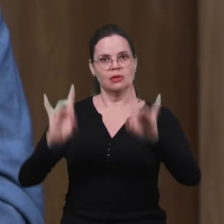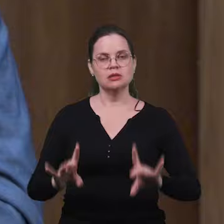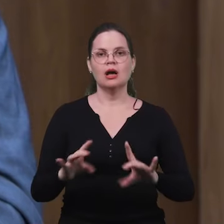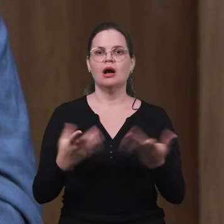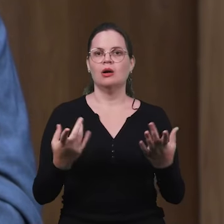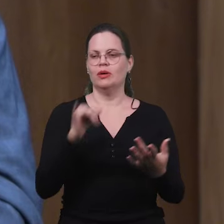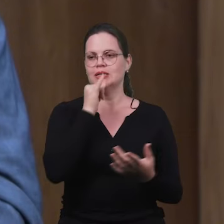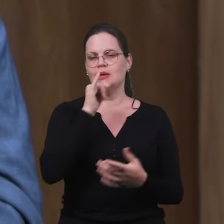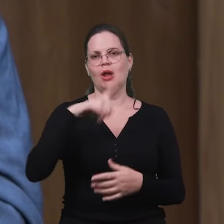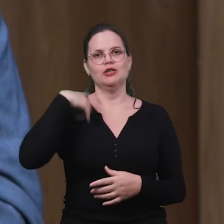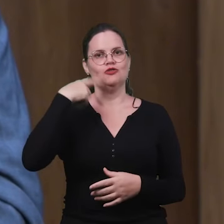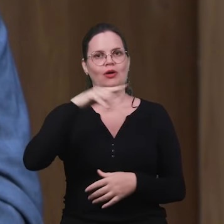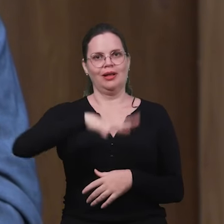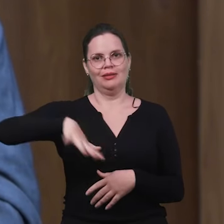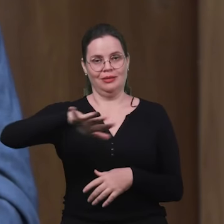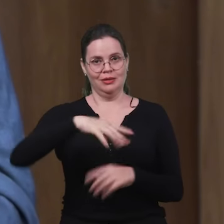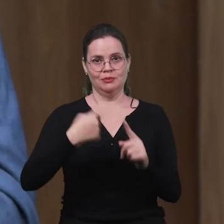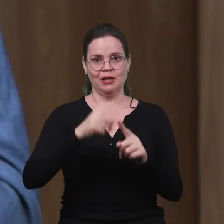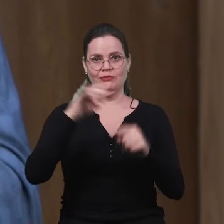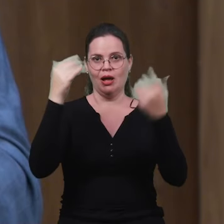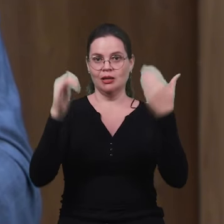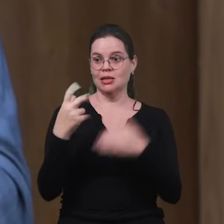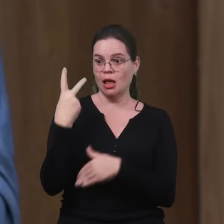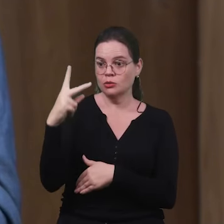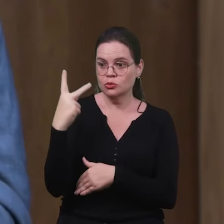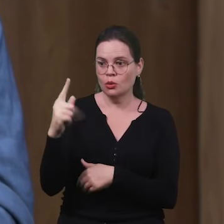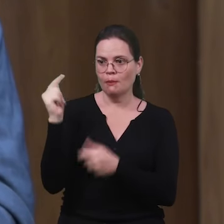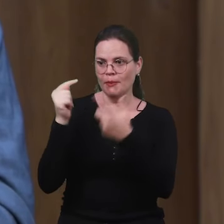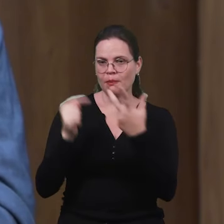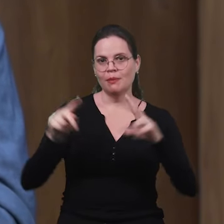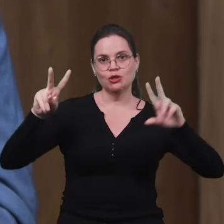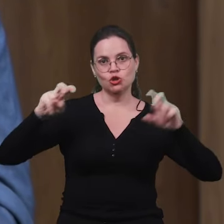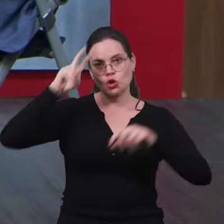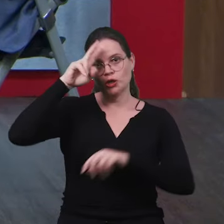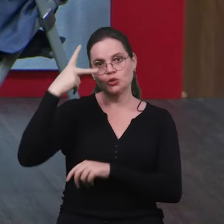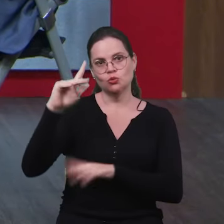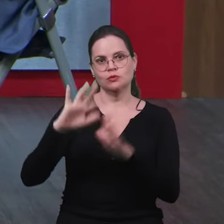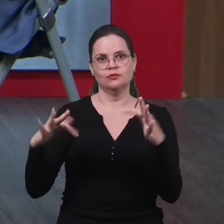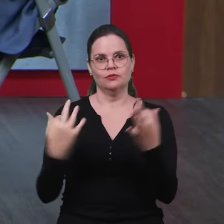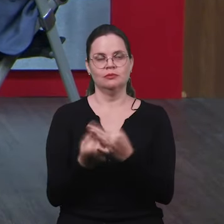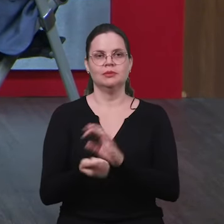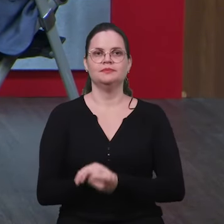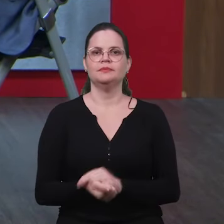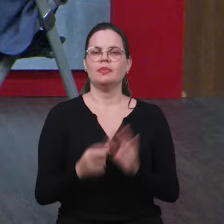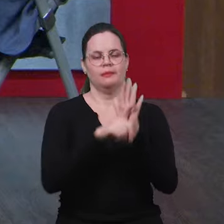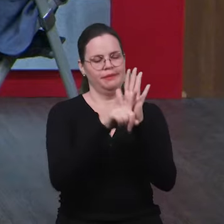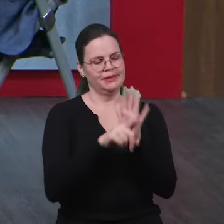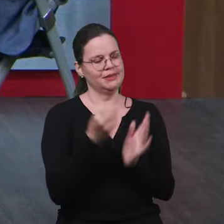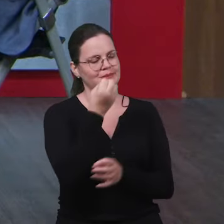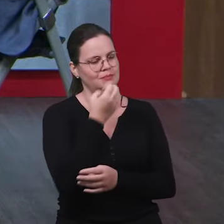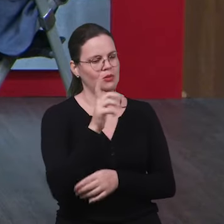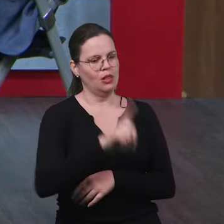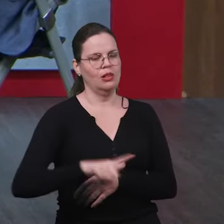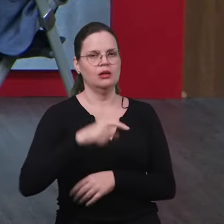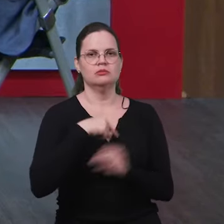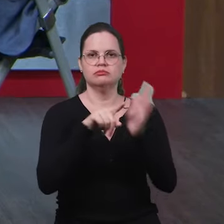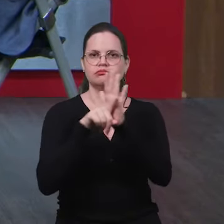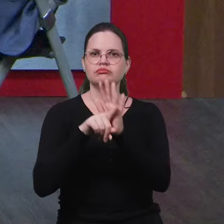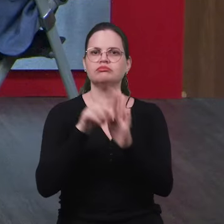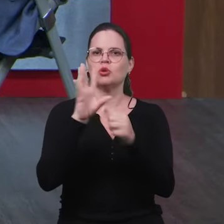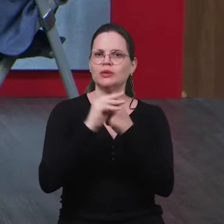caso um advogado dessa área, porque a pessoa vai analisar o seu caso concreto. Exatamente, porque a pesquisa, né, claro, é muito bom, as pessoas, né, lerem,